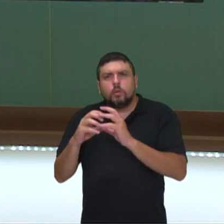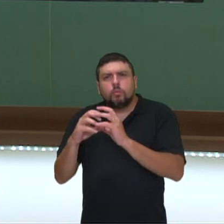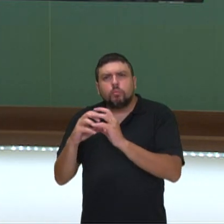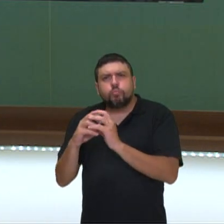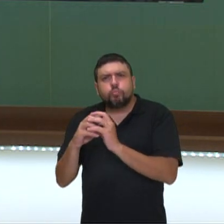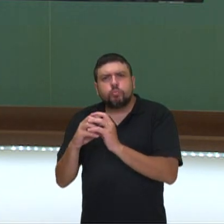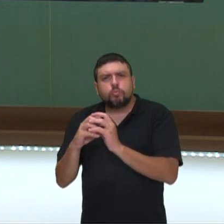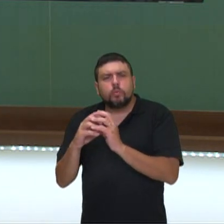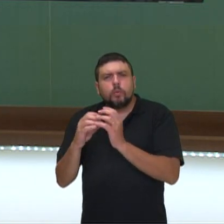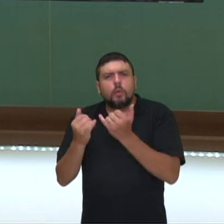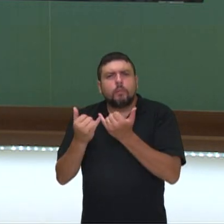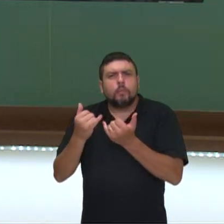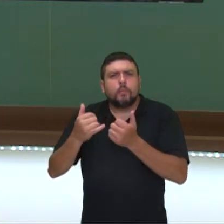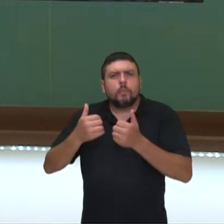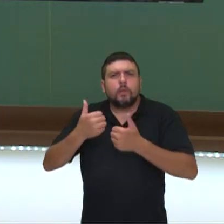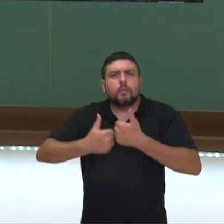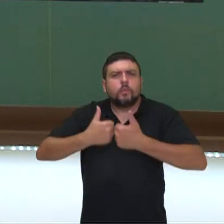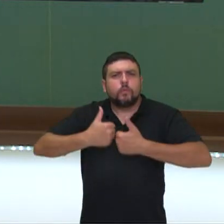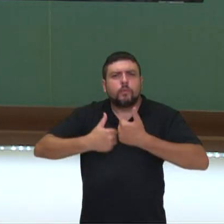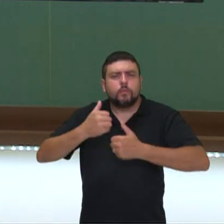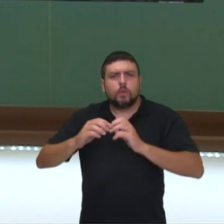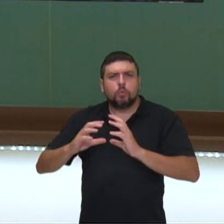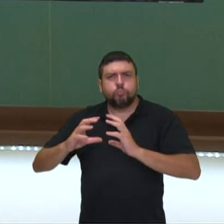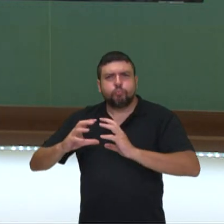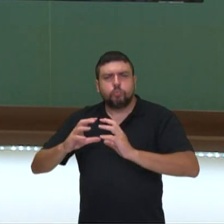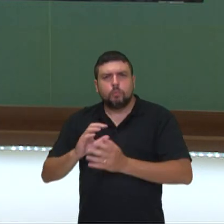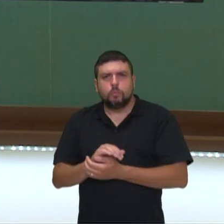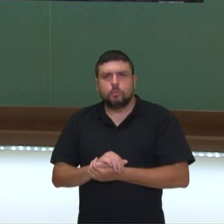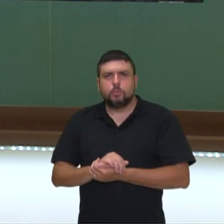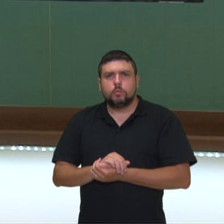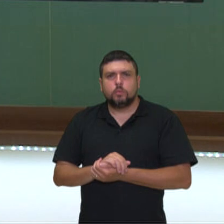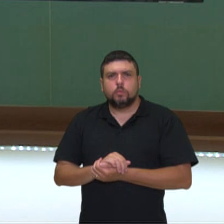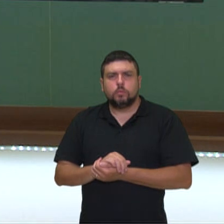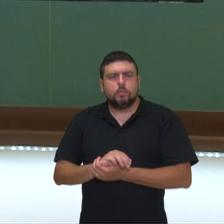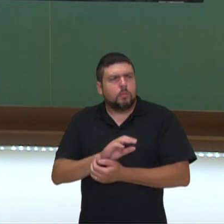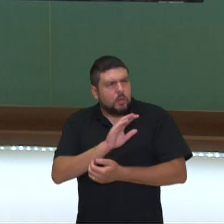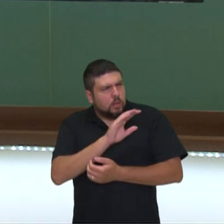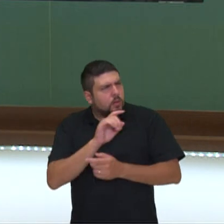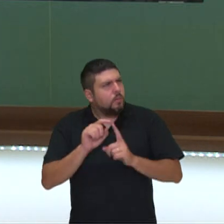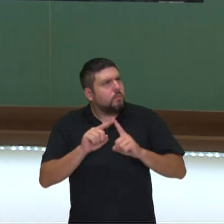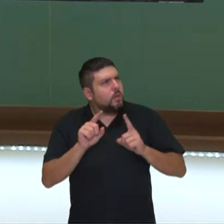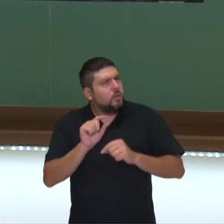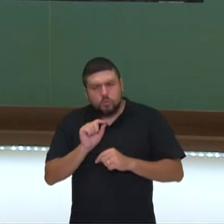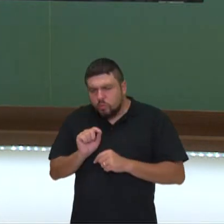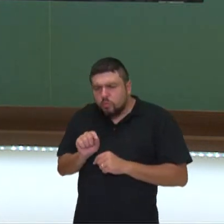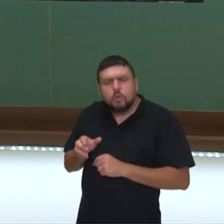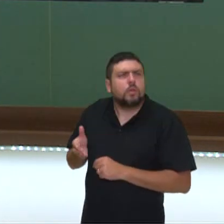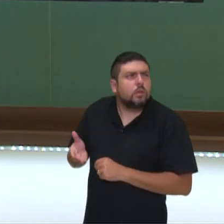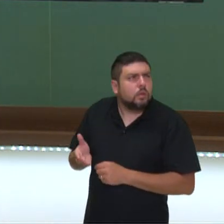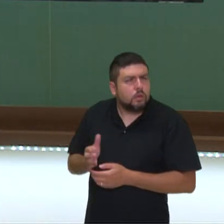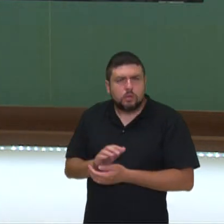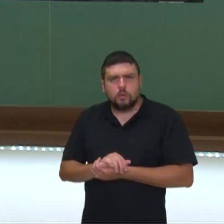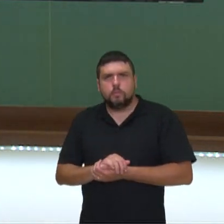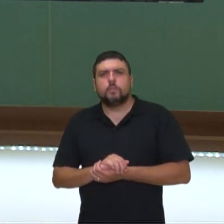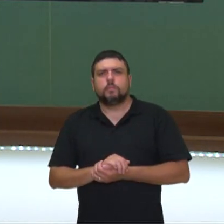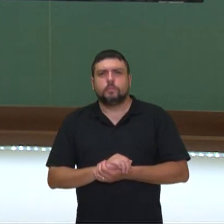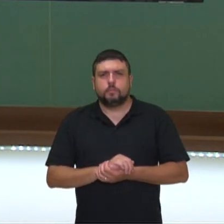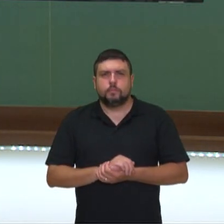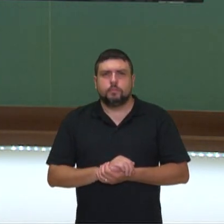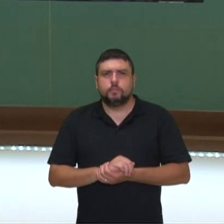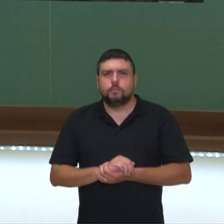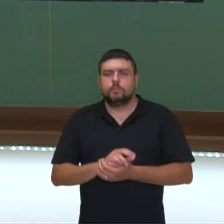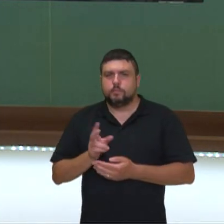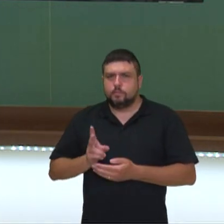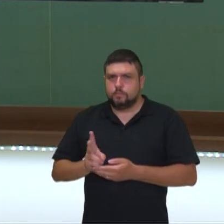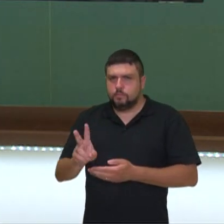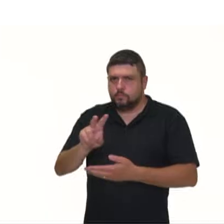de futebol. What is it? Alex asked. Mas o que é isso? Perguntou Alex. Continuando a